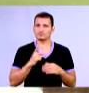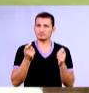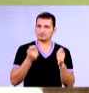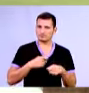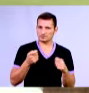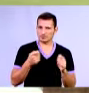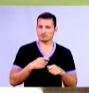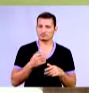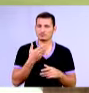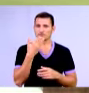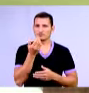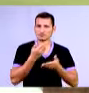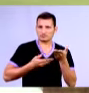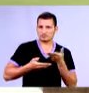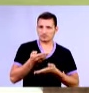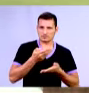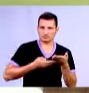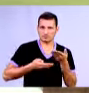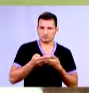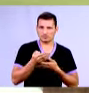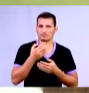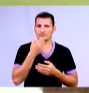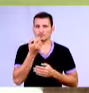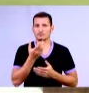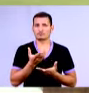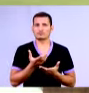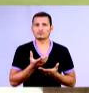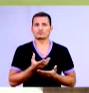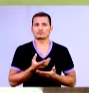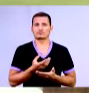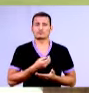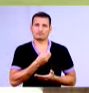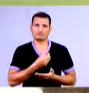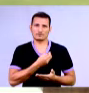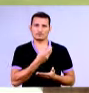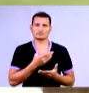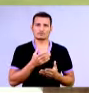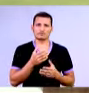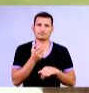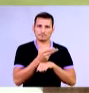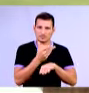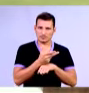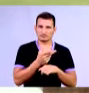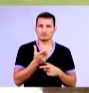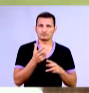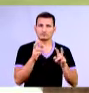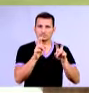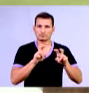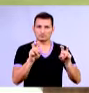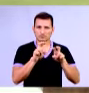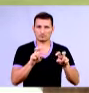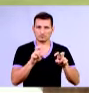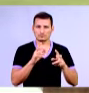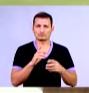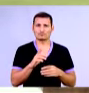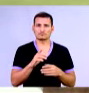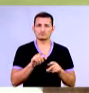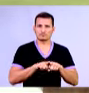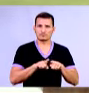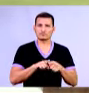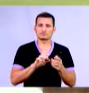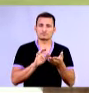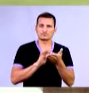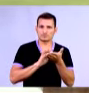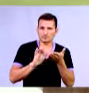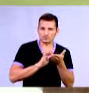gerar uma melhor interação, melhor convivência em relação às mídias que extrapolam o computador, mas a gente chega nos dispositivos móveis,